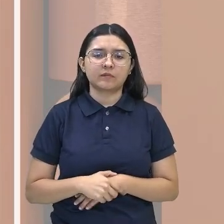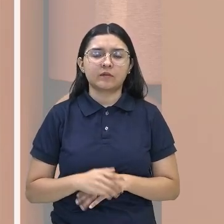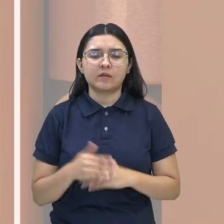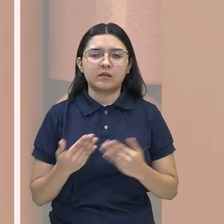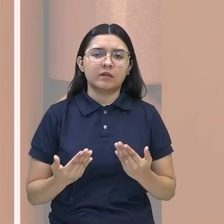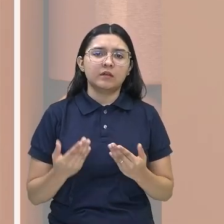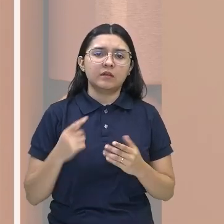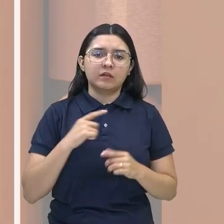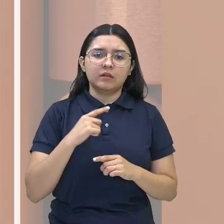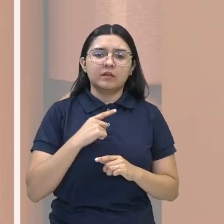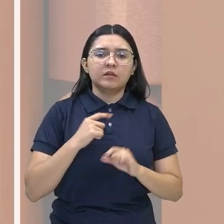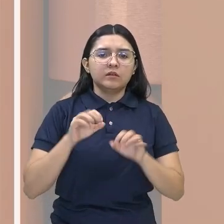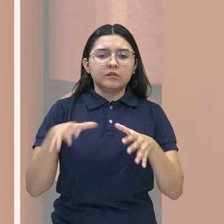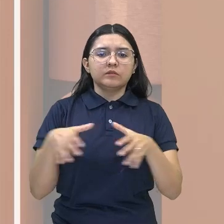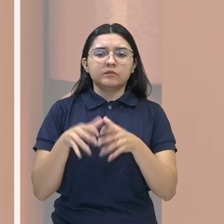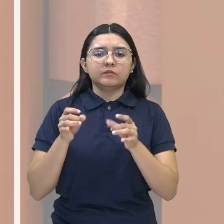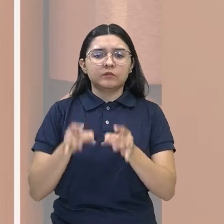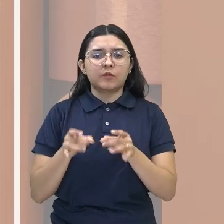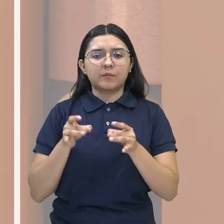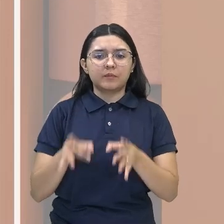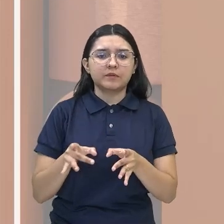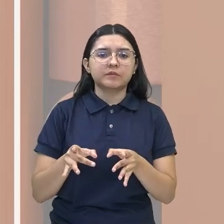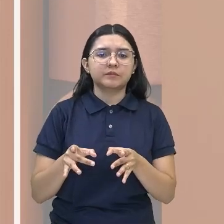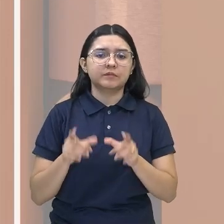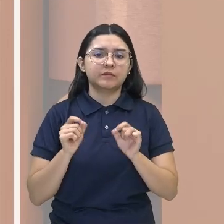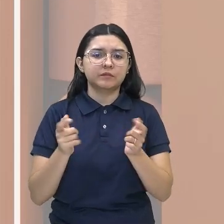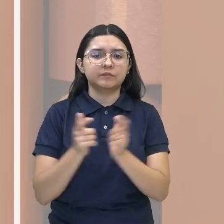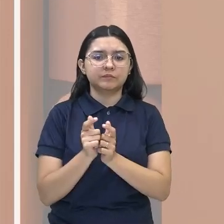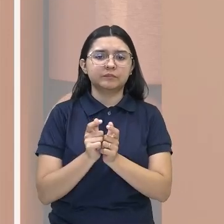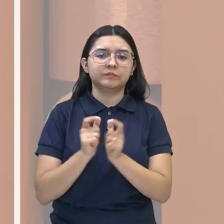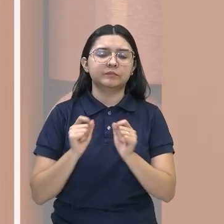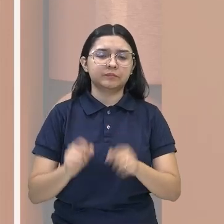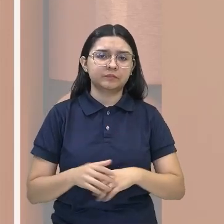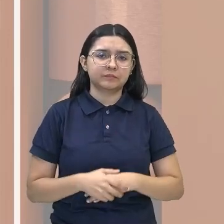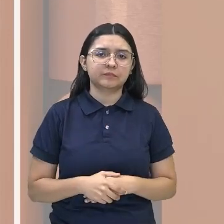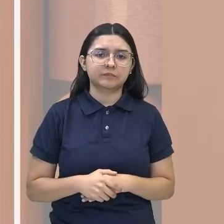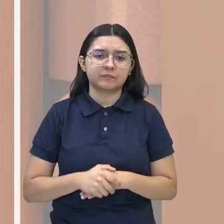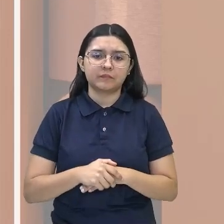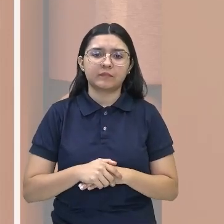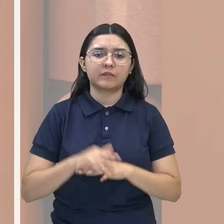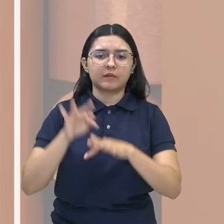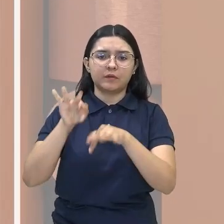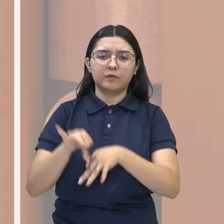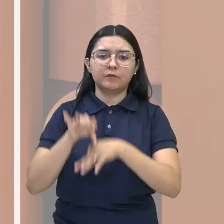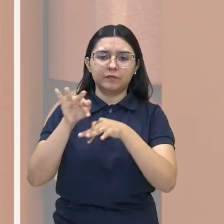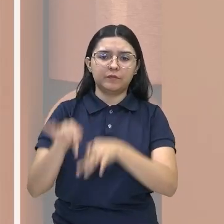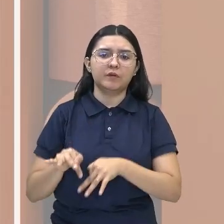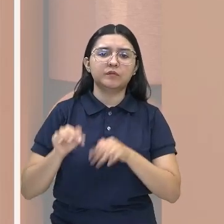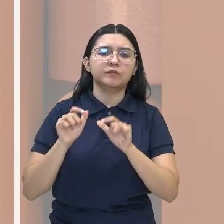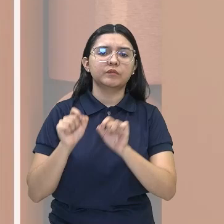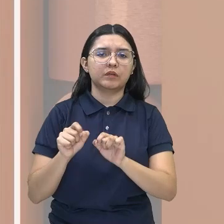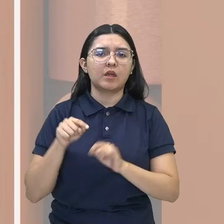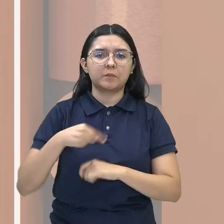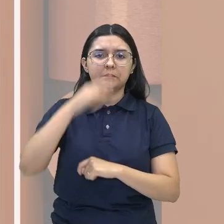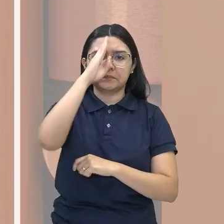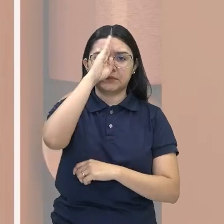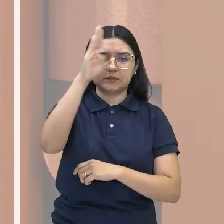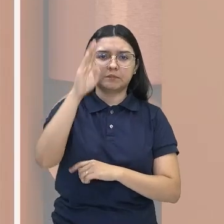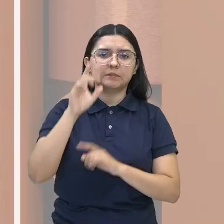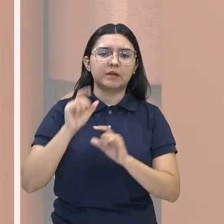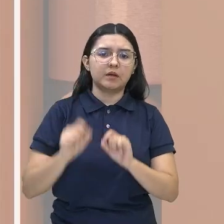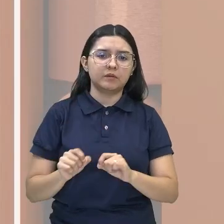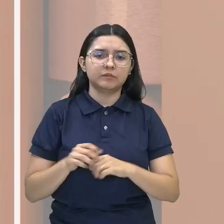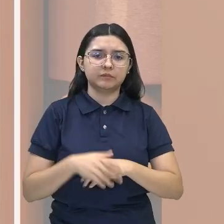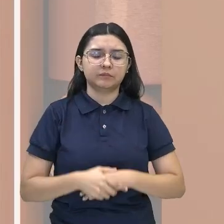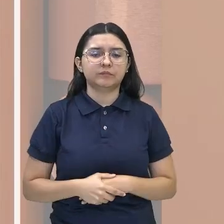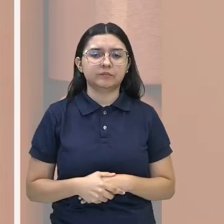inexistente as trocas comerciais, o comércio era quase que nulo. O feudo era o grande objeto de medida